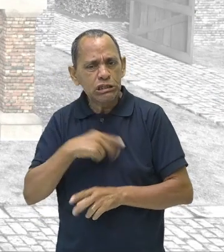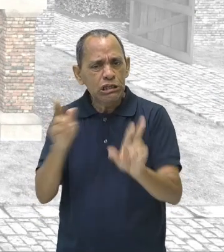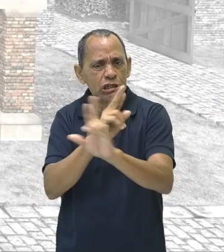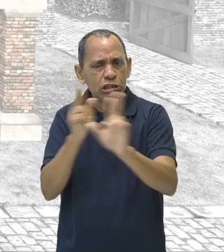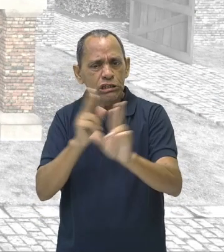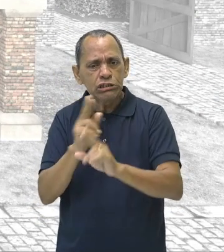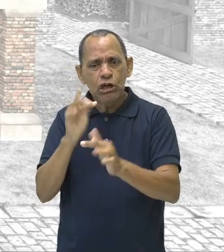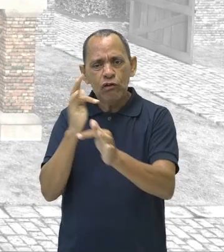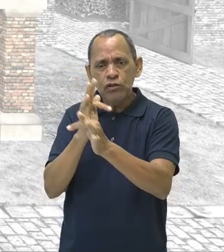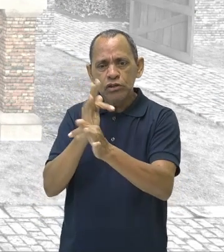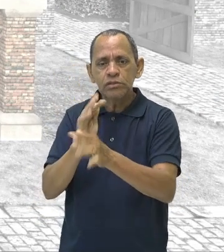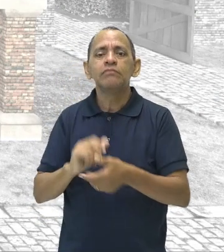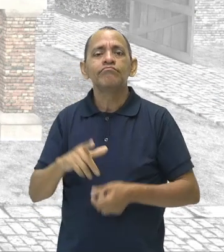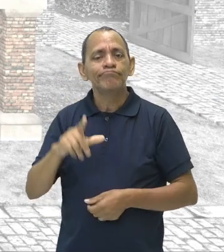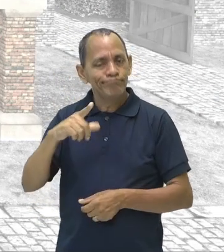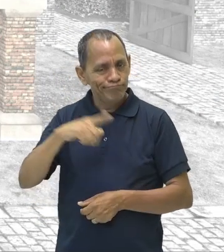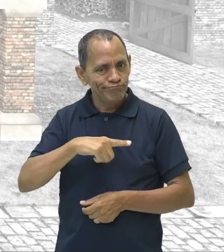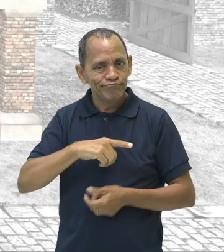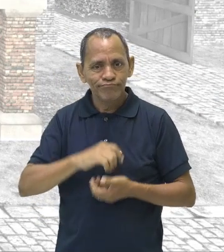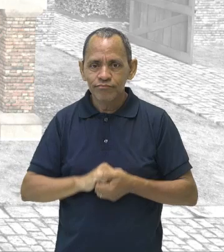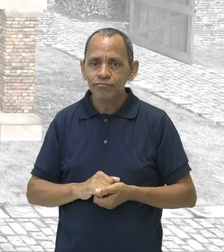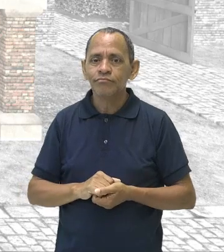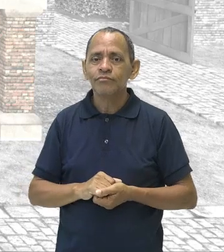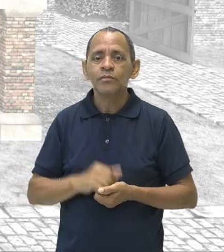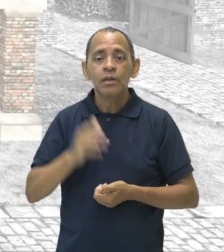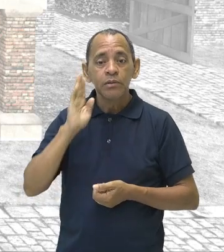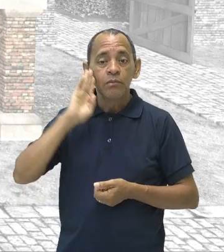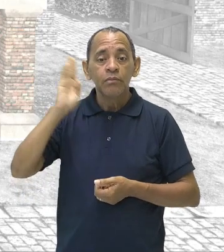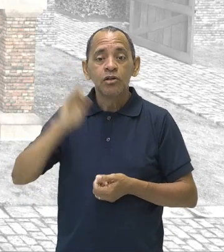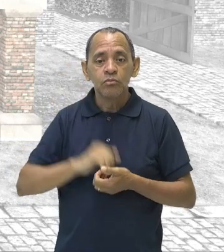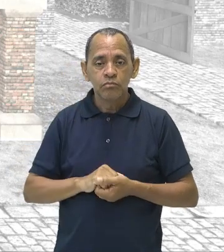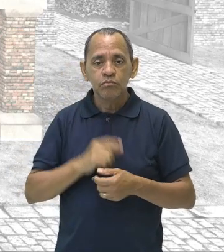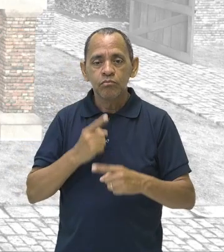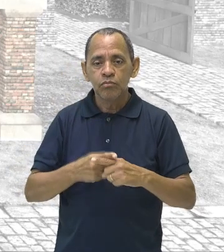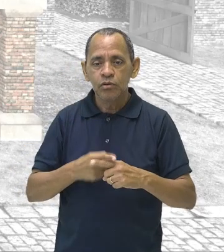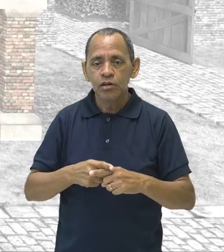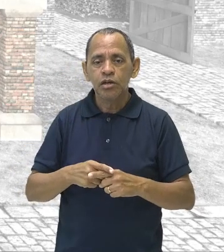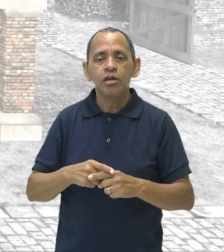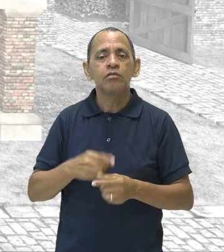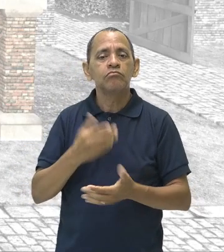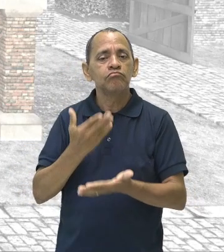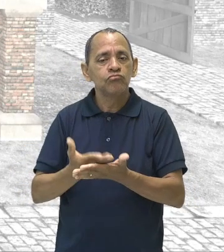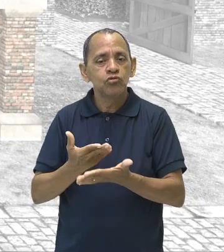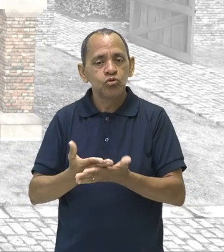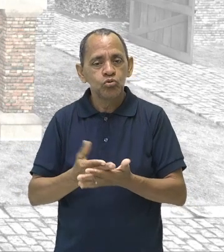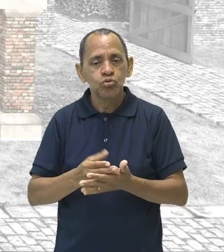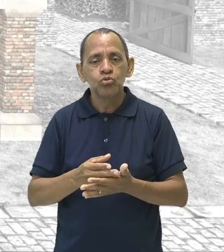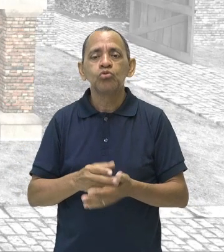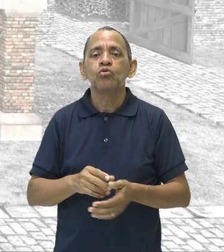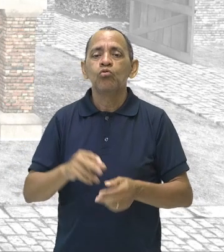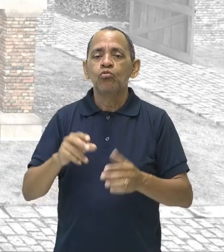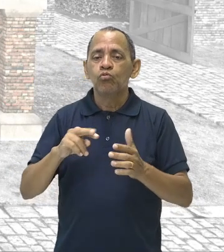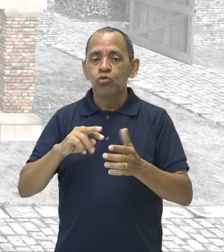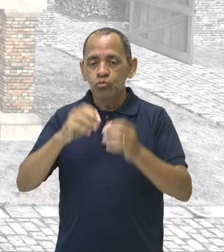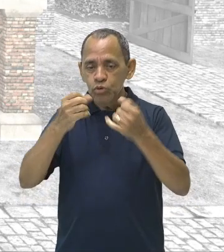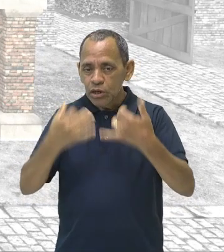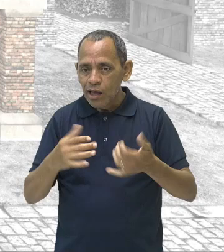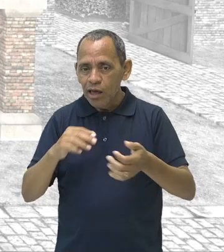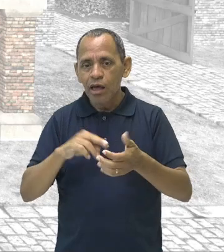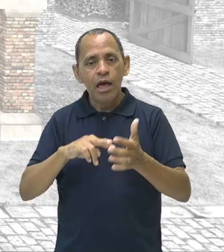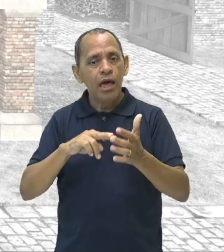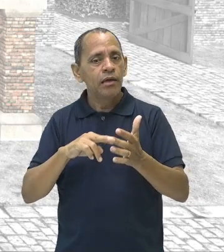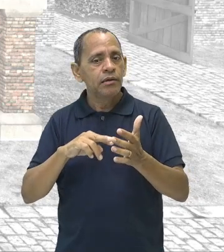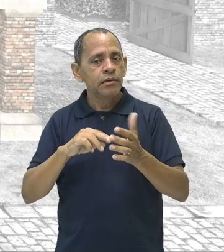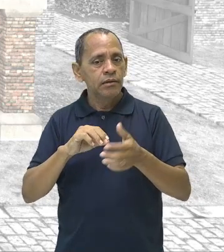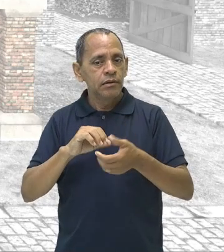muito a ver, principalmente porque nós vamos estudar e eu vou falar para você o que é a máquina a vapor. Logo que